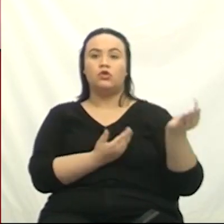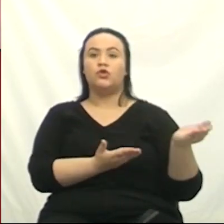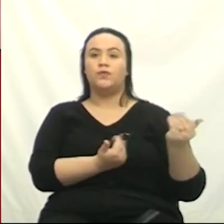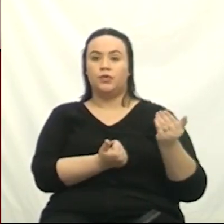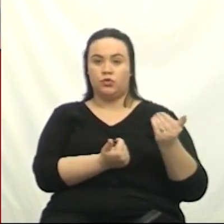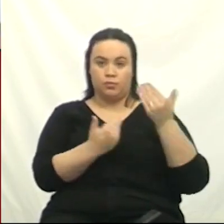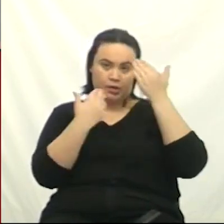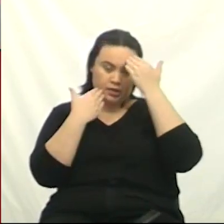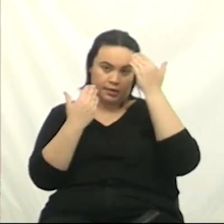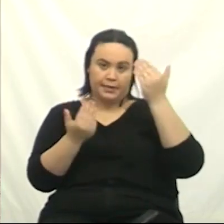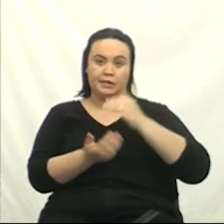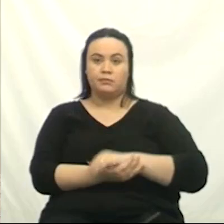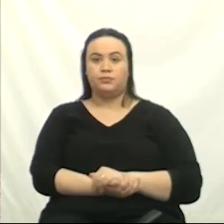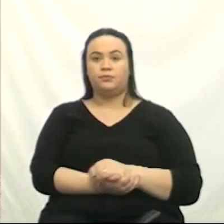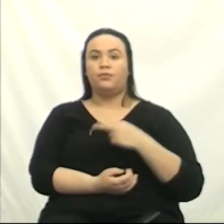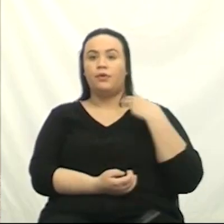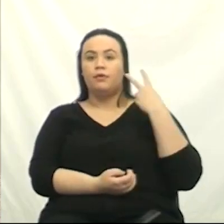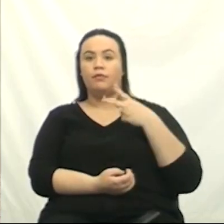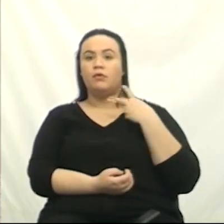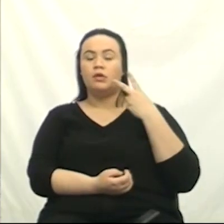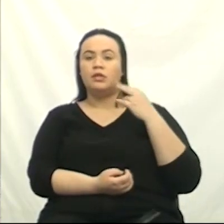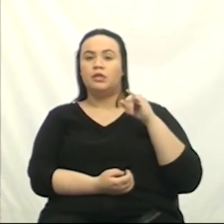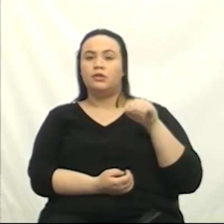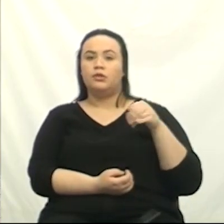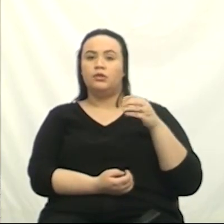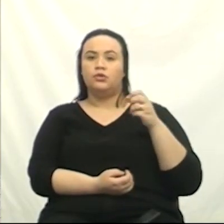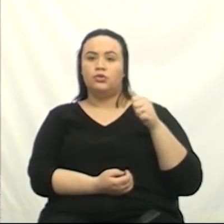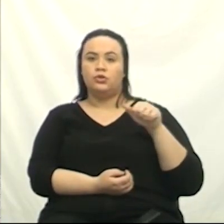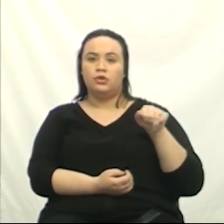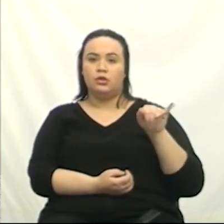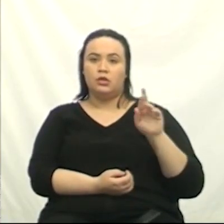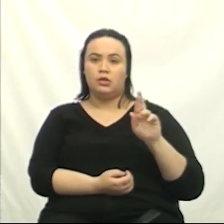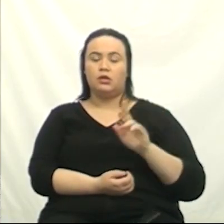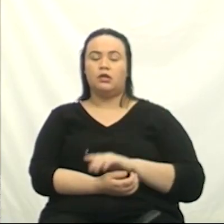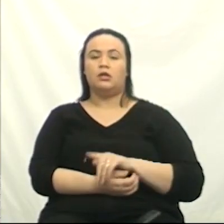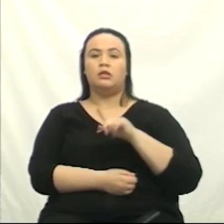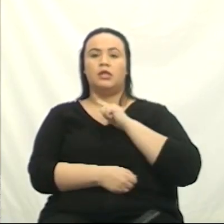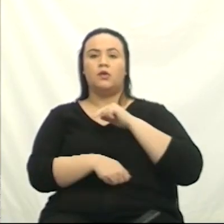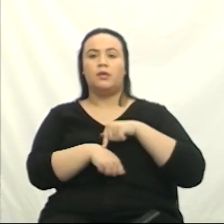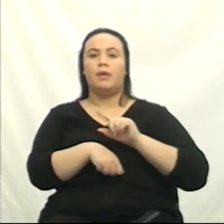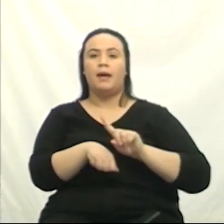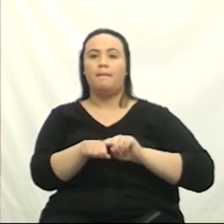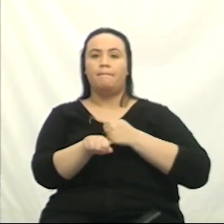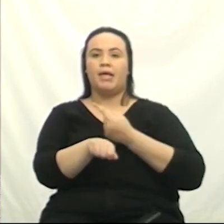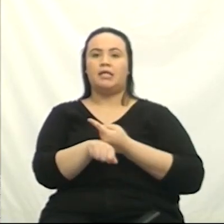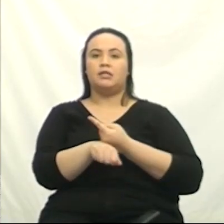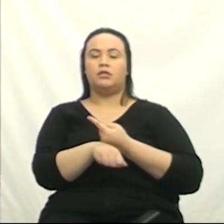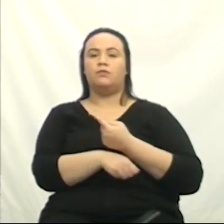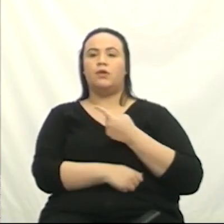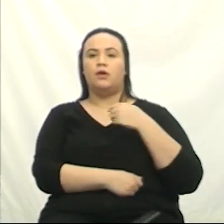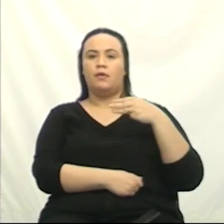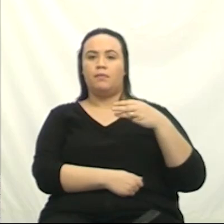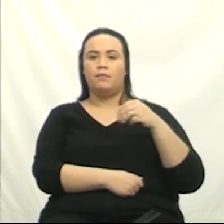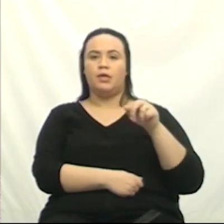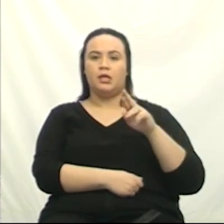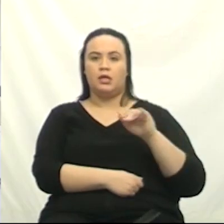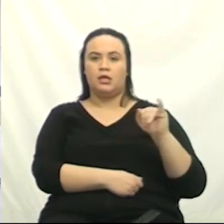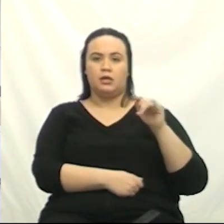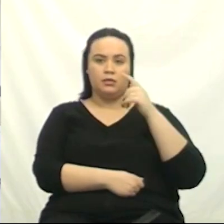presidente com a palavra vereador Jair Augusto Alexandre que dispõe o tempo do vereador Miri D'Agostin Valmir